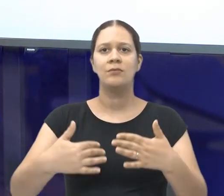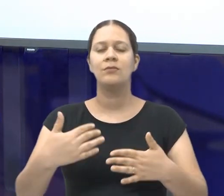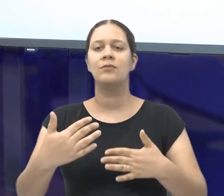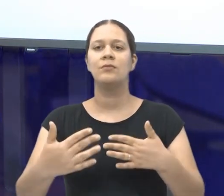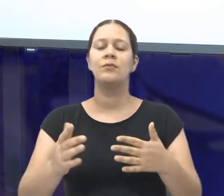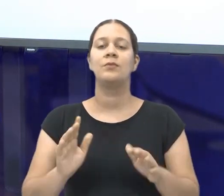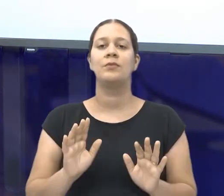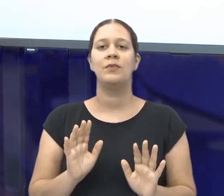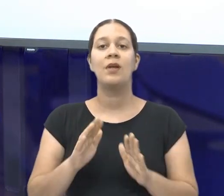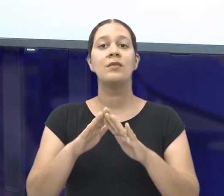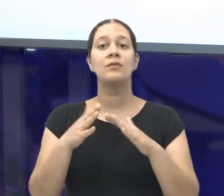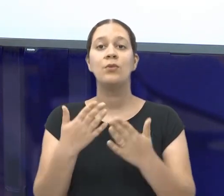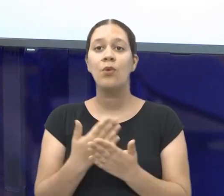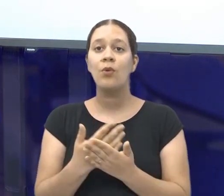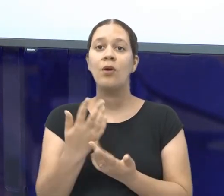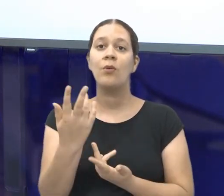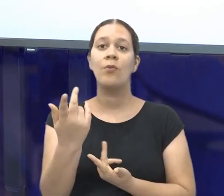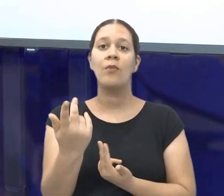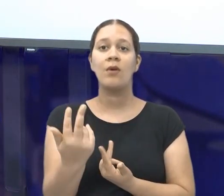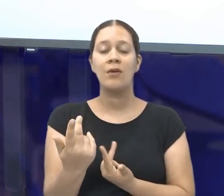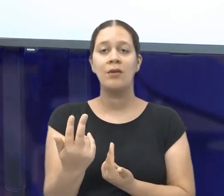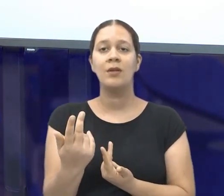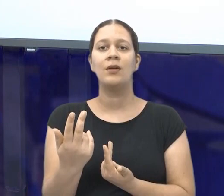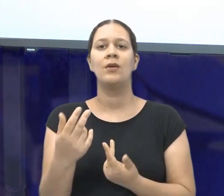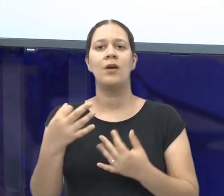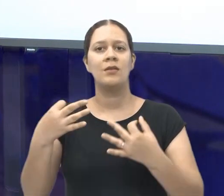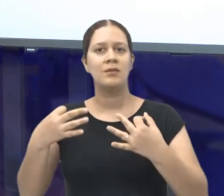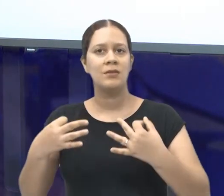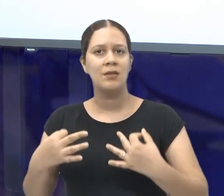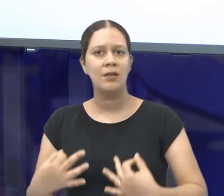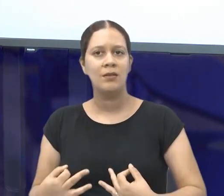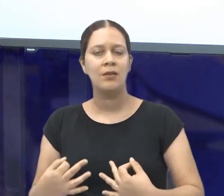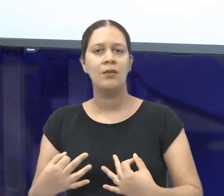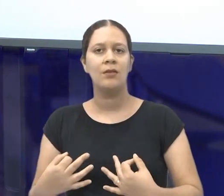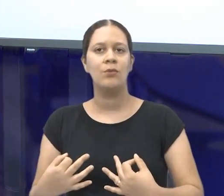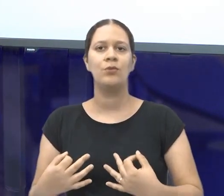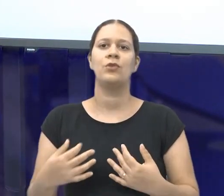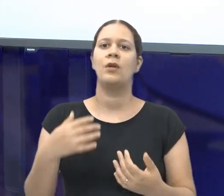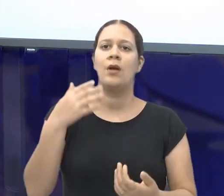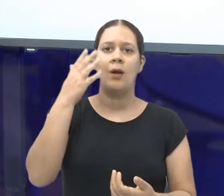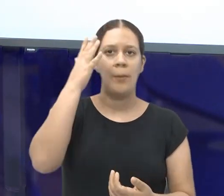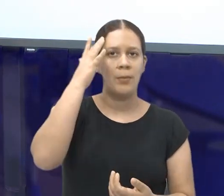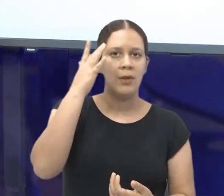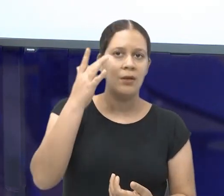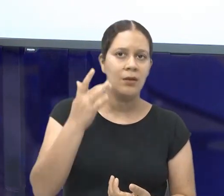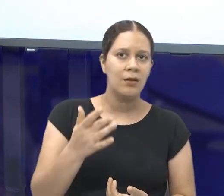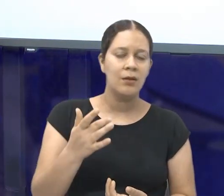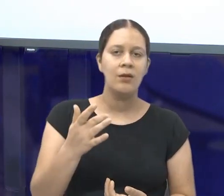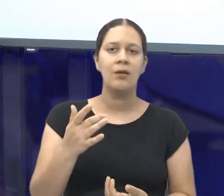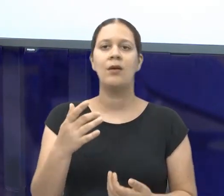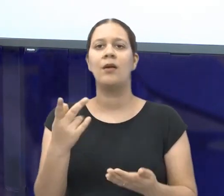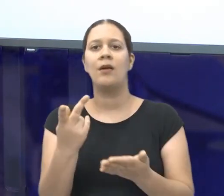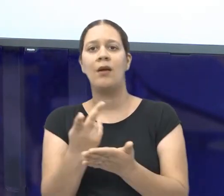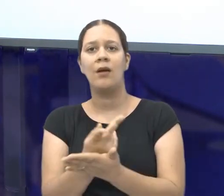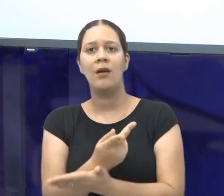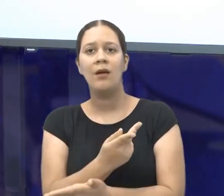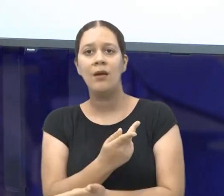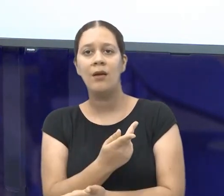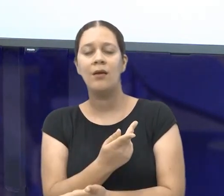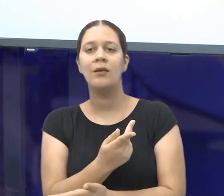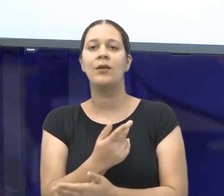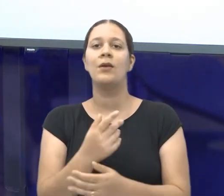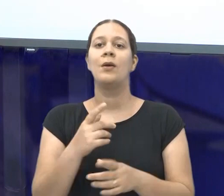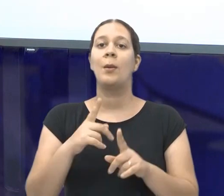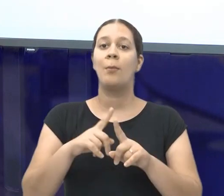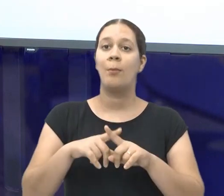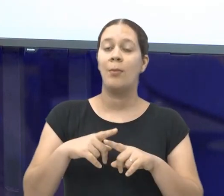dando. Na escola não é diferente também. A gente acerta hoje, acerta amanhã, talvez erra aqui, mas tem a